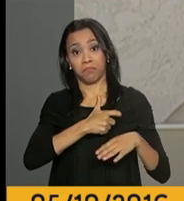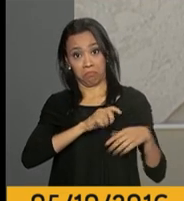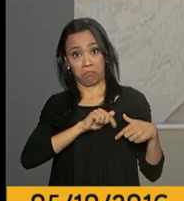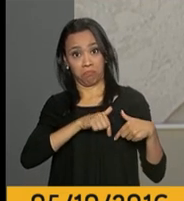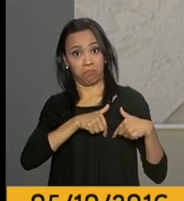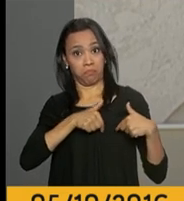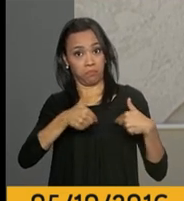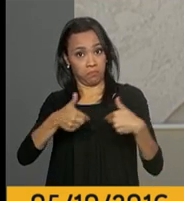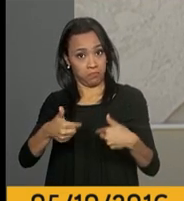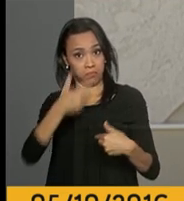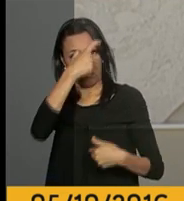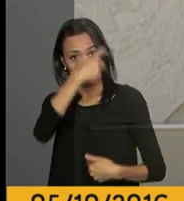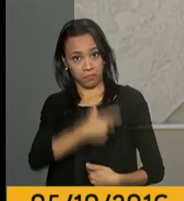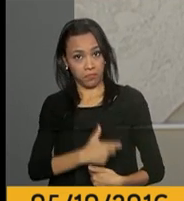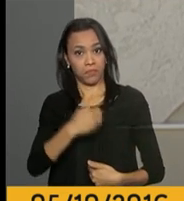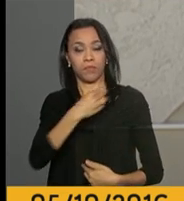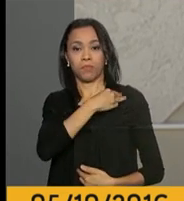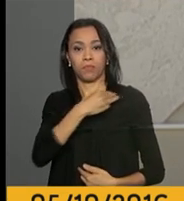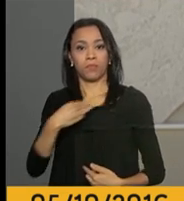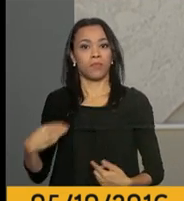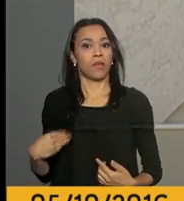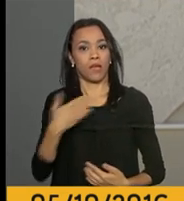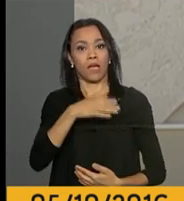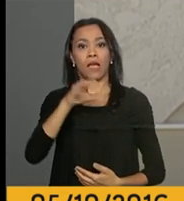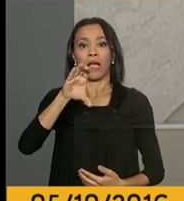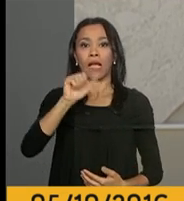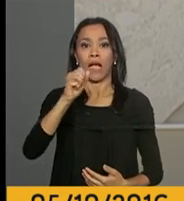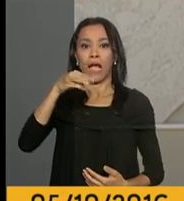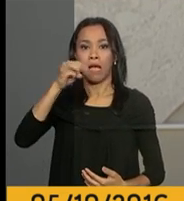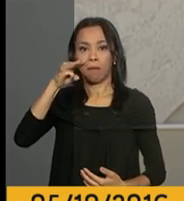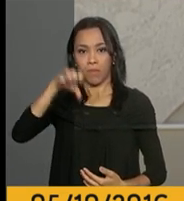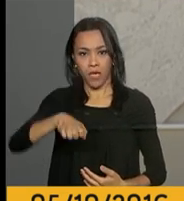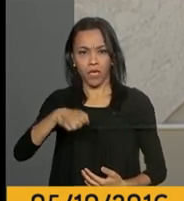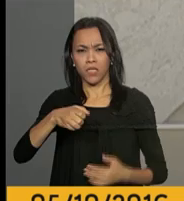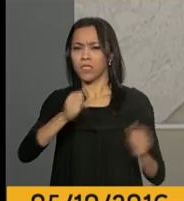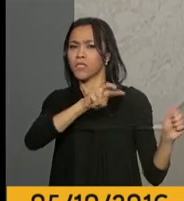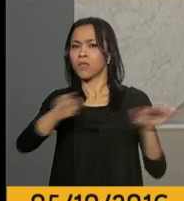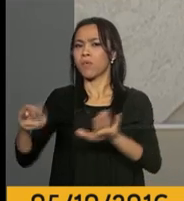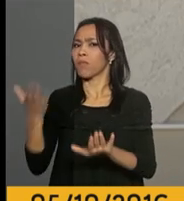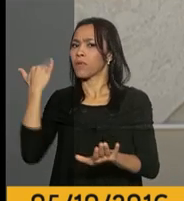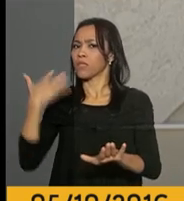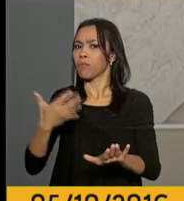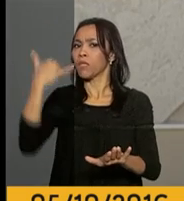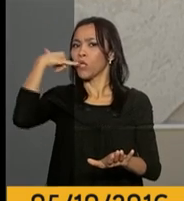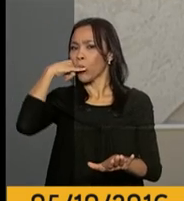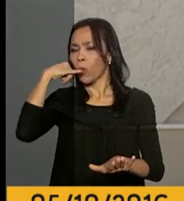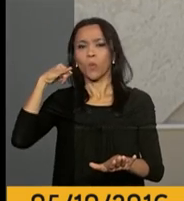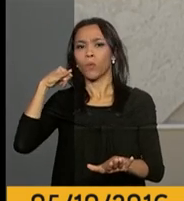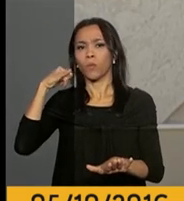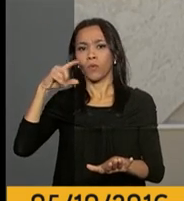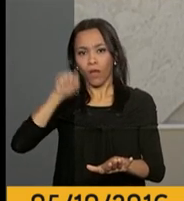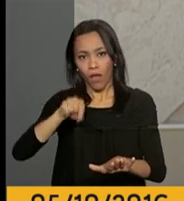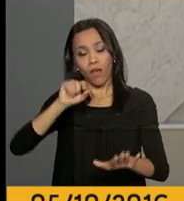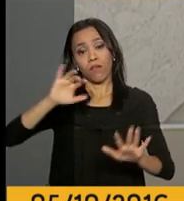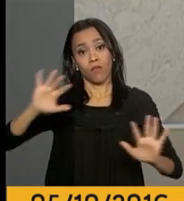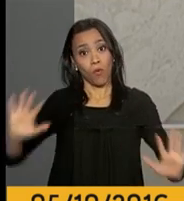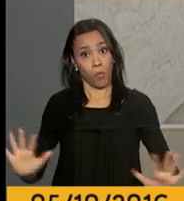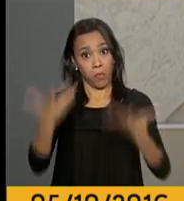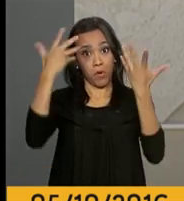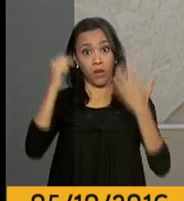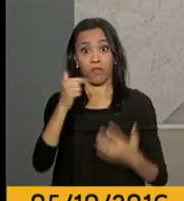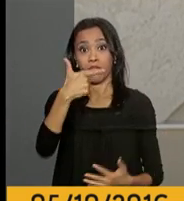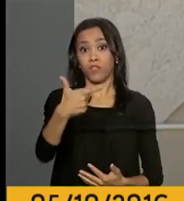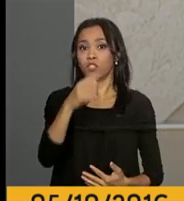Lúcia ligou-me ela na semana passada para muito adequadamente comemorar os 28